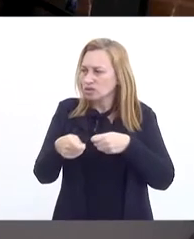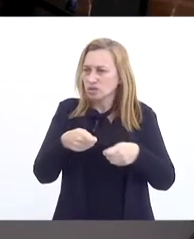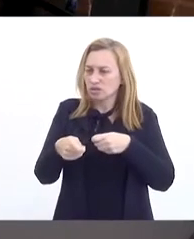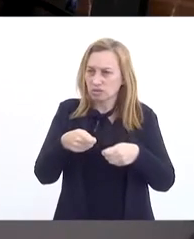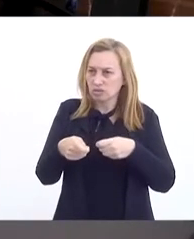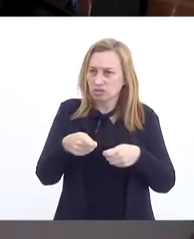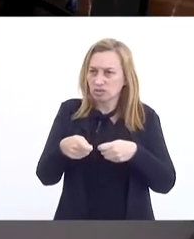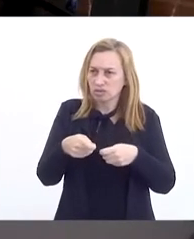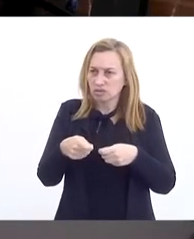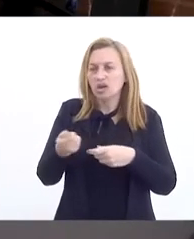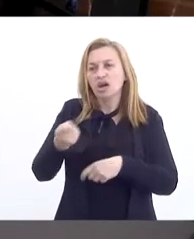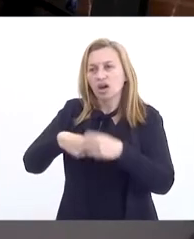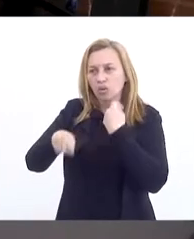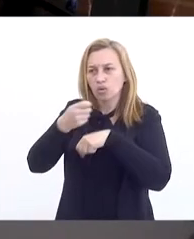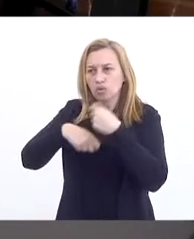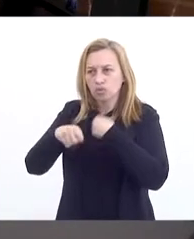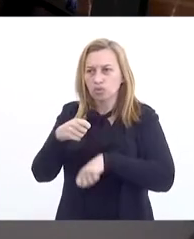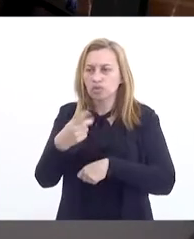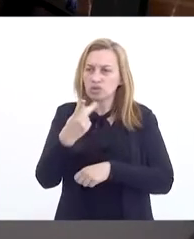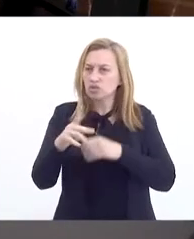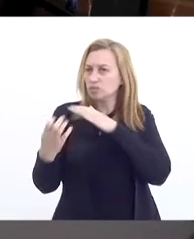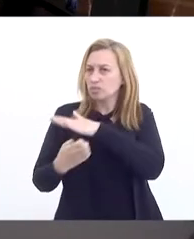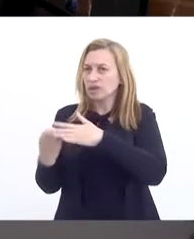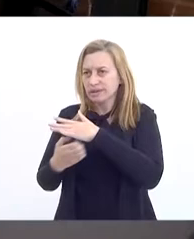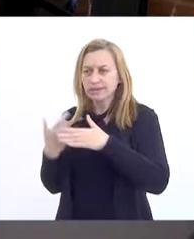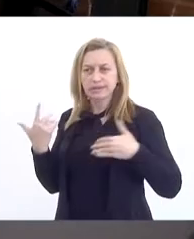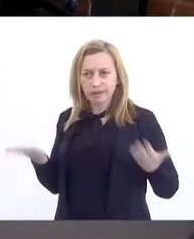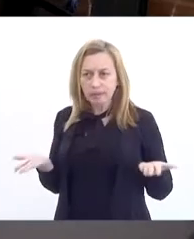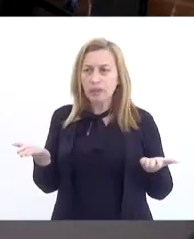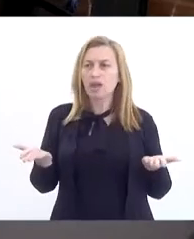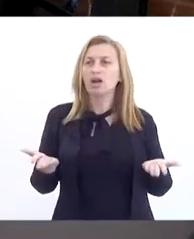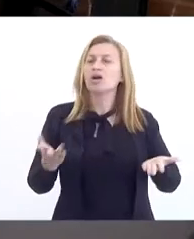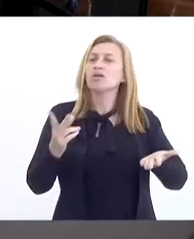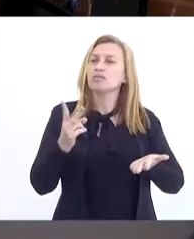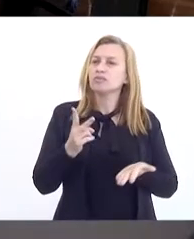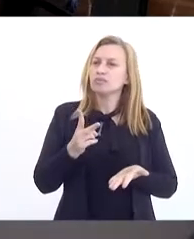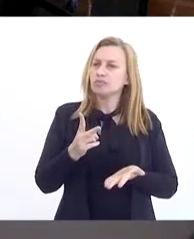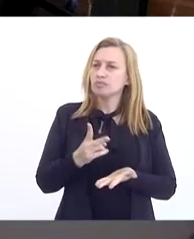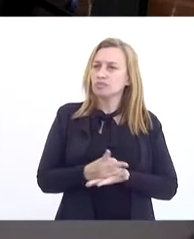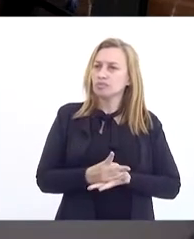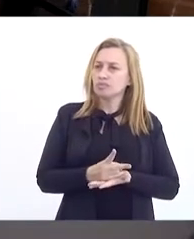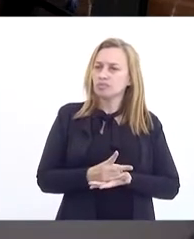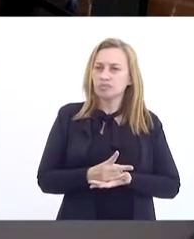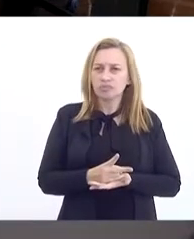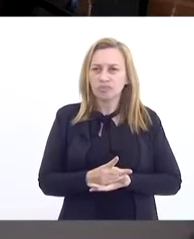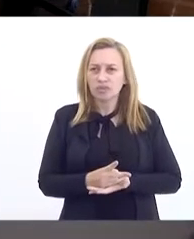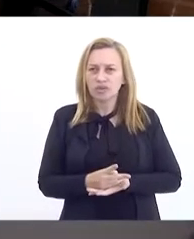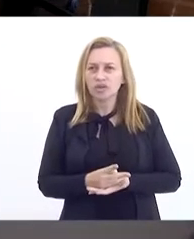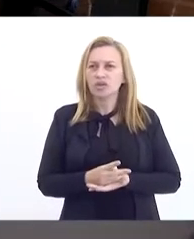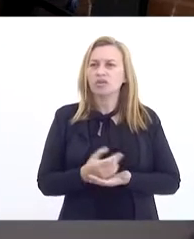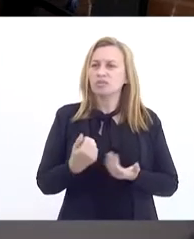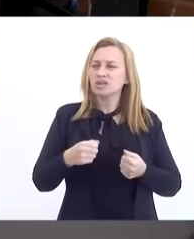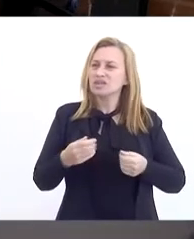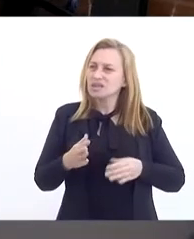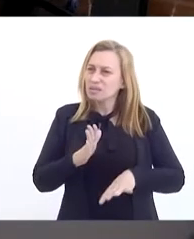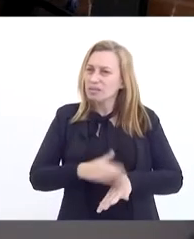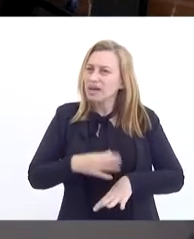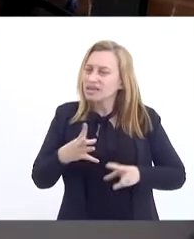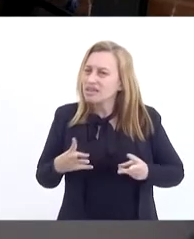organizar a sua empresa como bem entender. Apesar de ser meritório sobre o aspecto de buscar mais